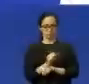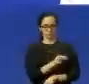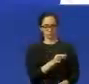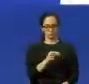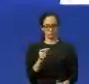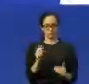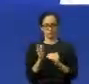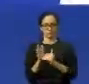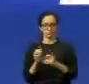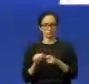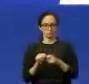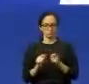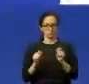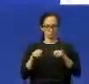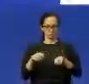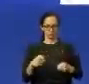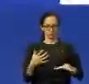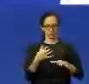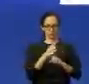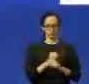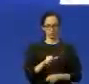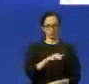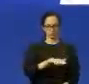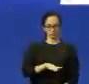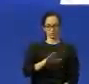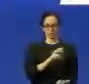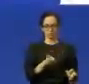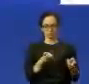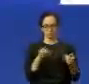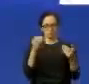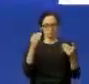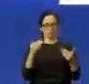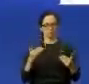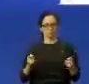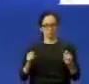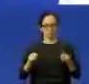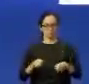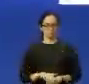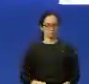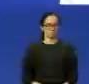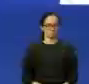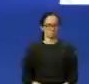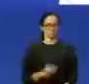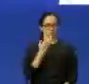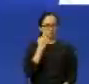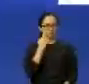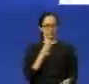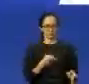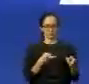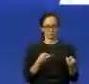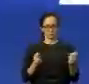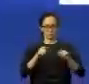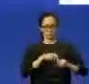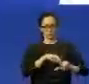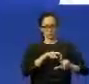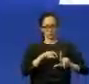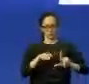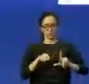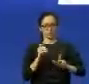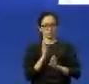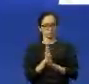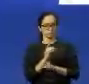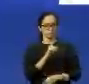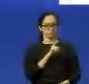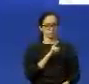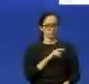do intervalo aí, né, no tempo total analisado. Então, isso é sua análise gráfica, né? Pelo gráfico aí você vai perceber que ele